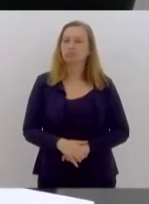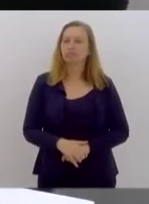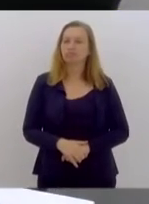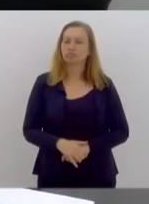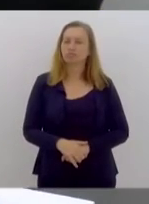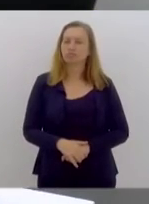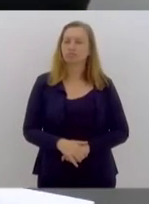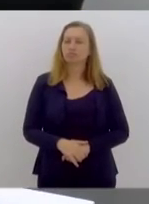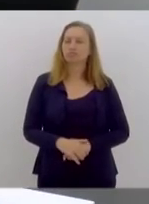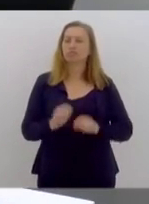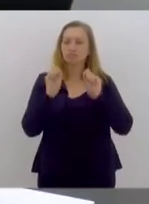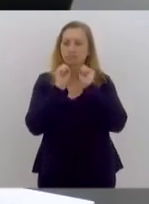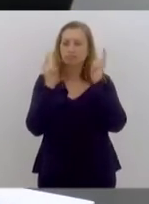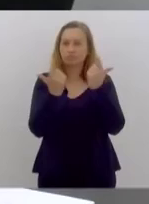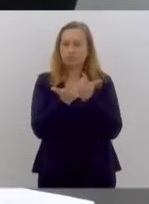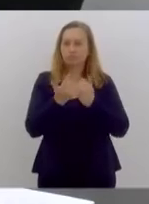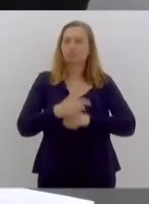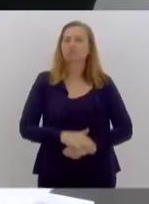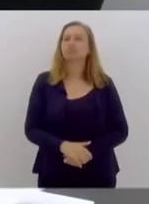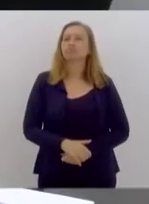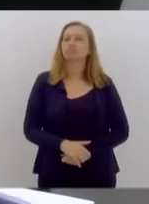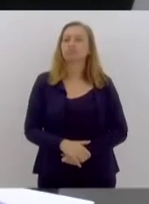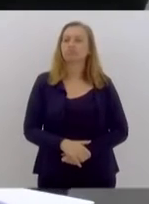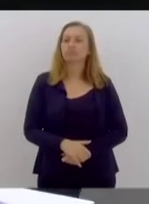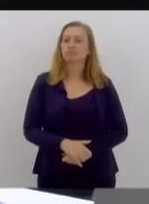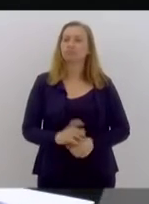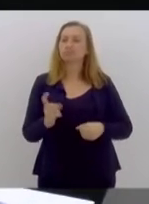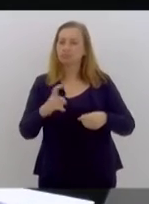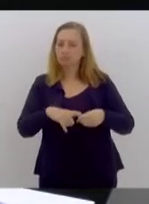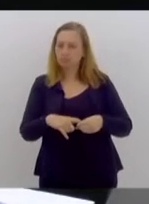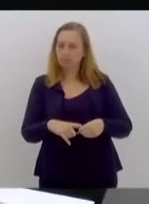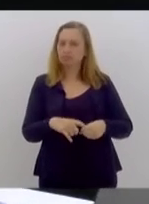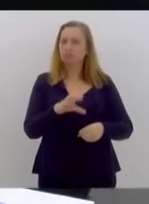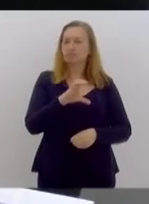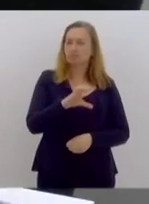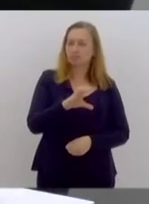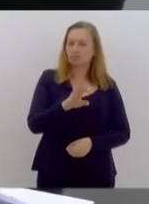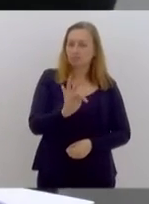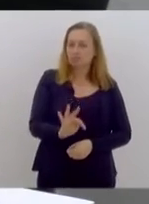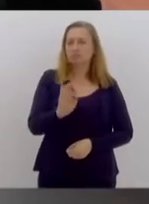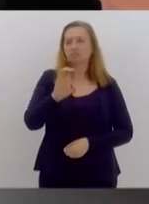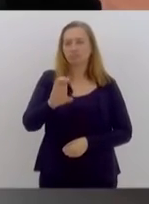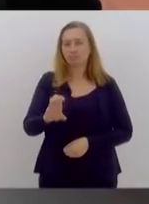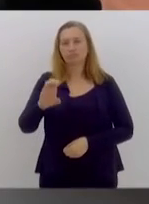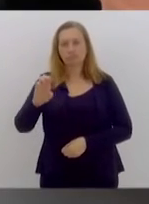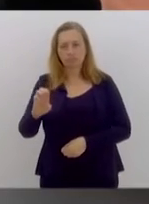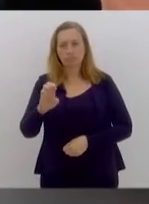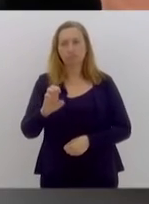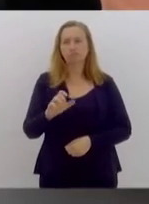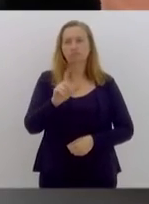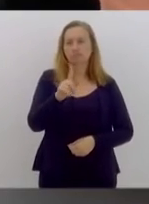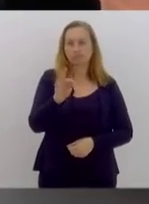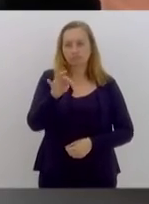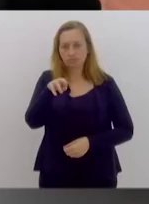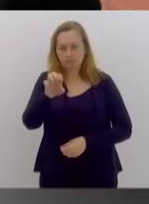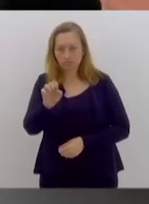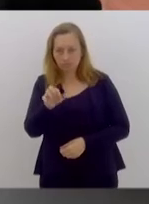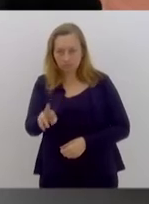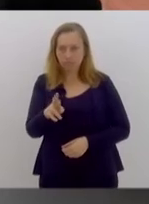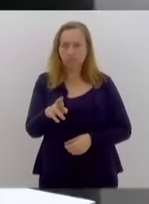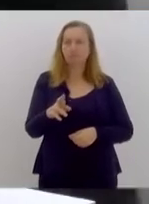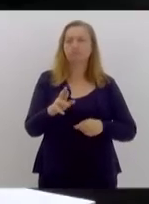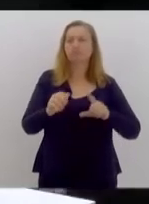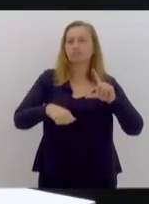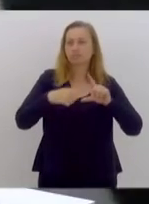Assembleia Legislativa a concessionária evidentemente é o TSE pelo Instituto de Metrópole a central